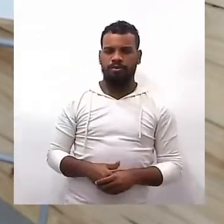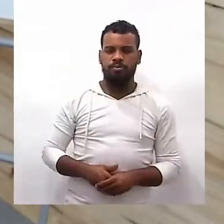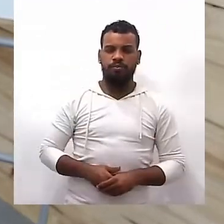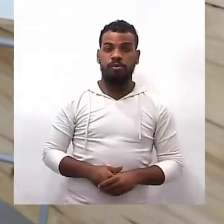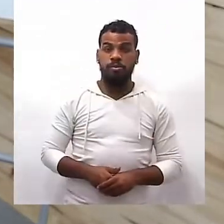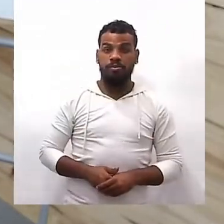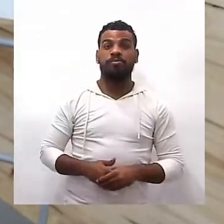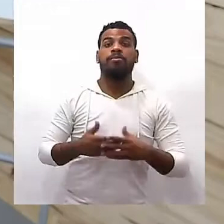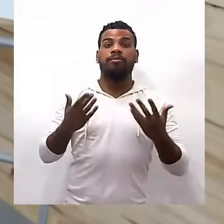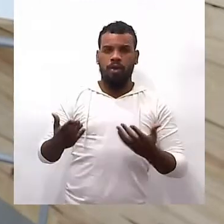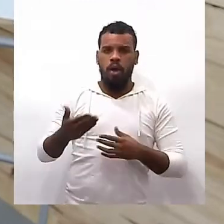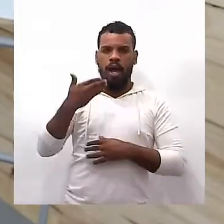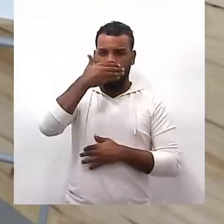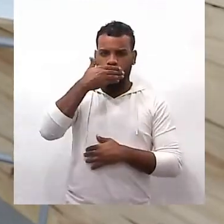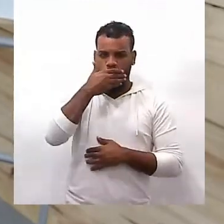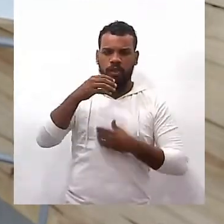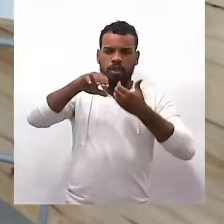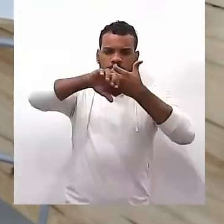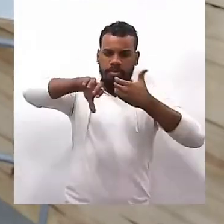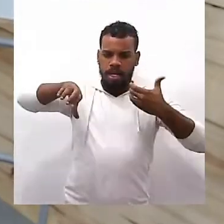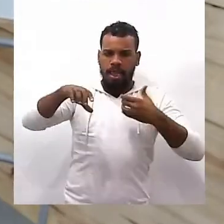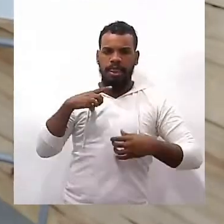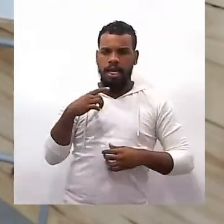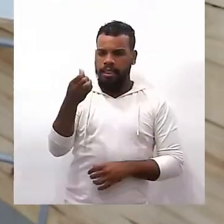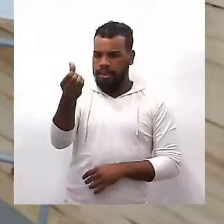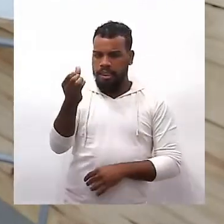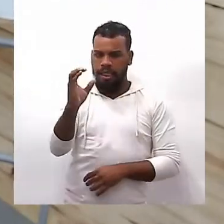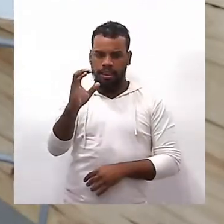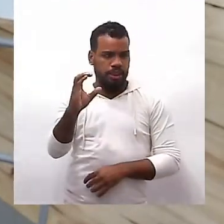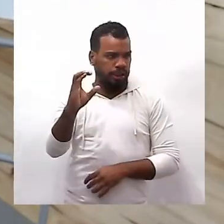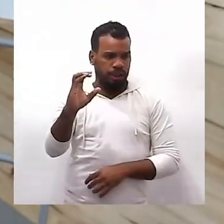a glicose tem 6 carbonos,